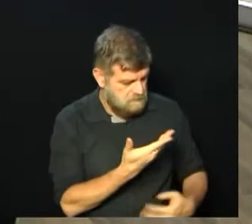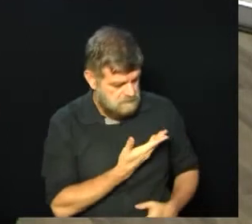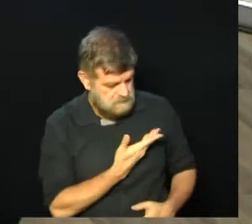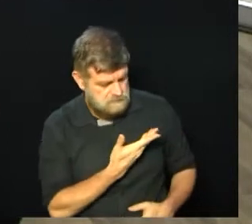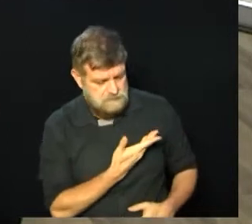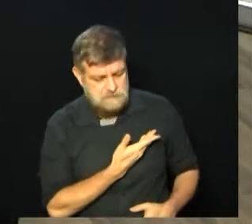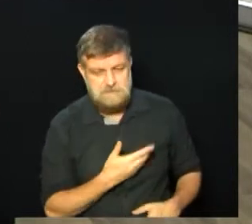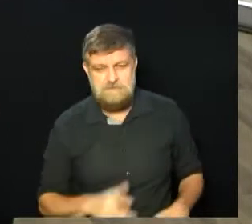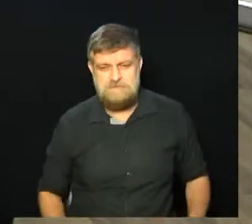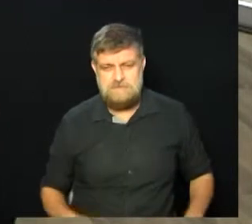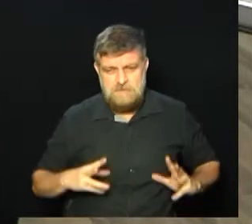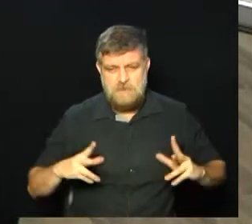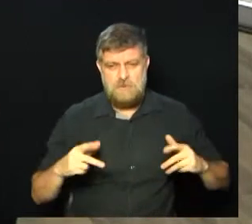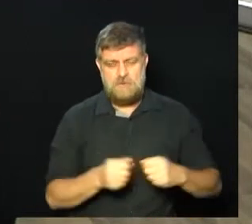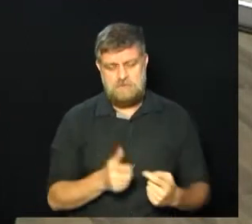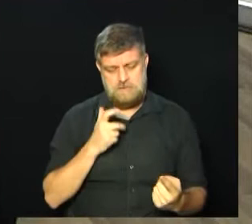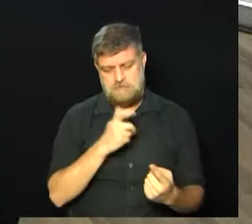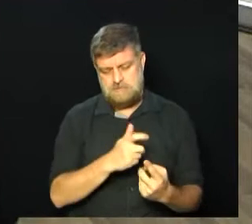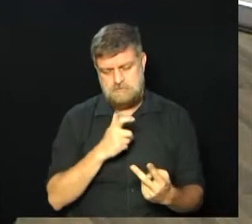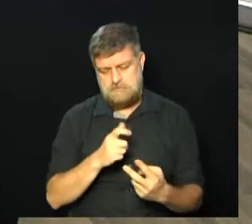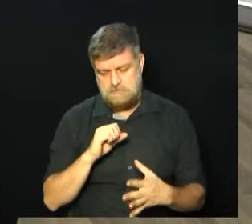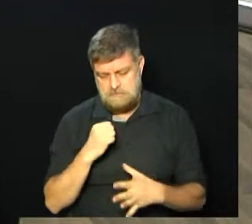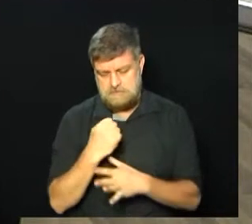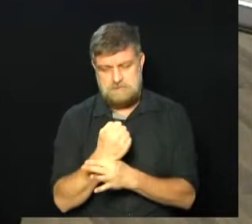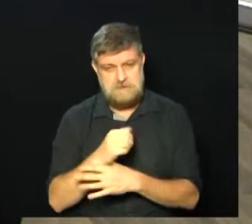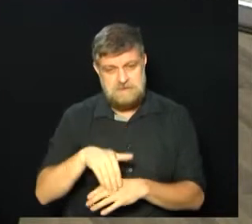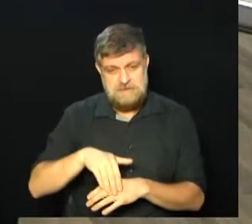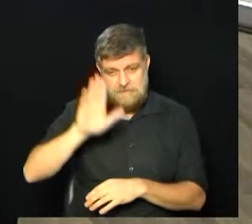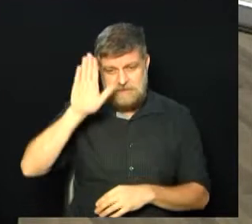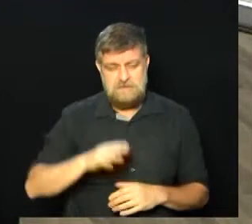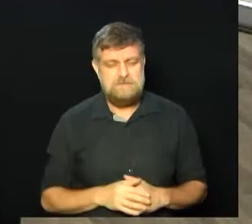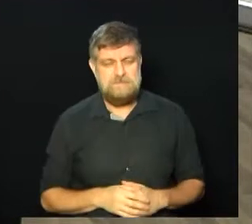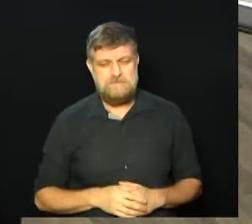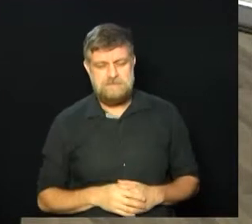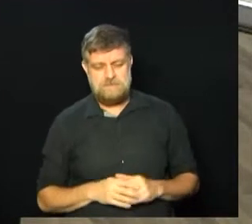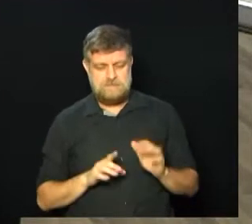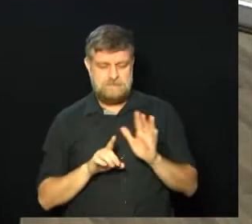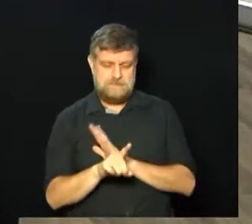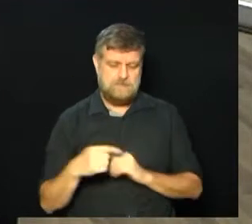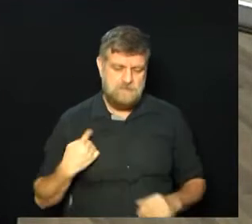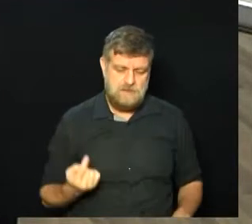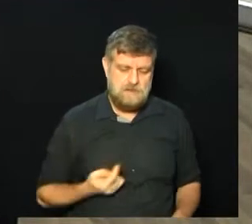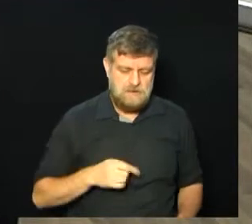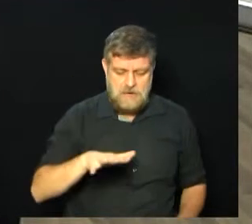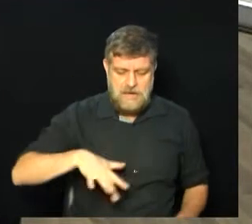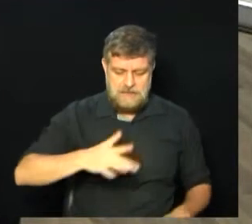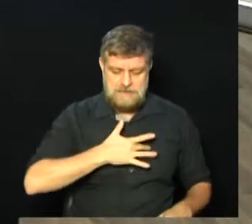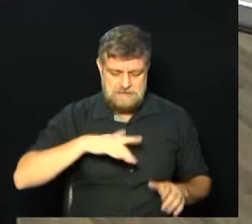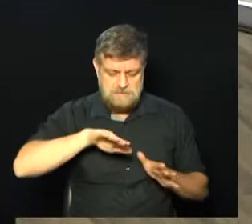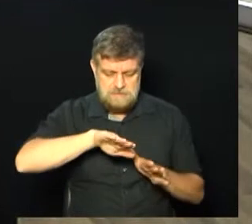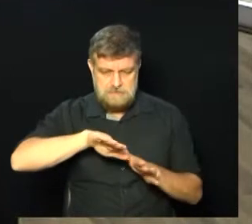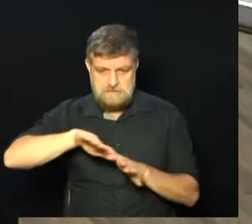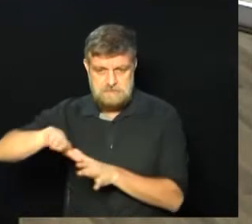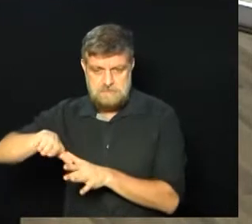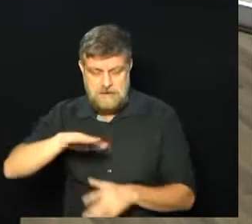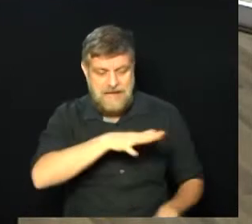amigos também então todo mundo e humanizado garante mais segurança com certeza e mesmo a gente sai aí da área da saúde vai para